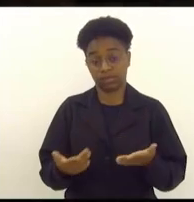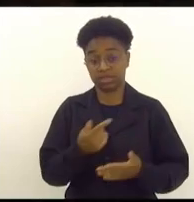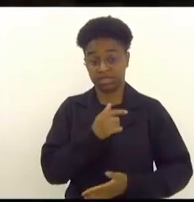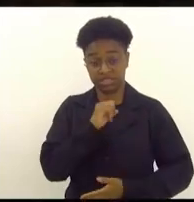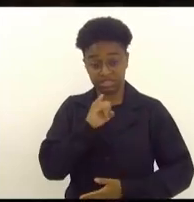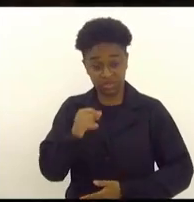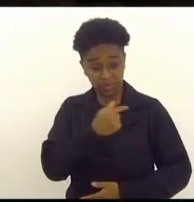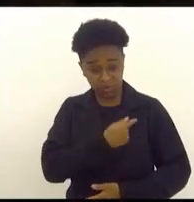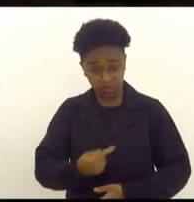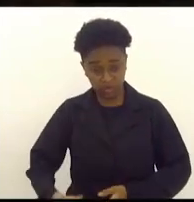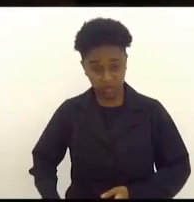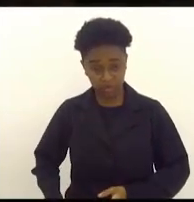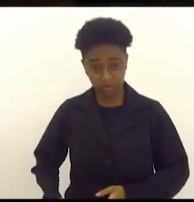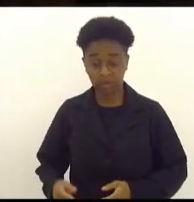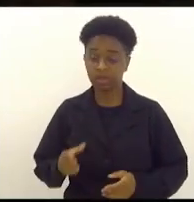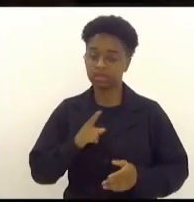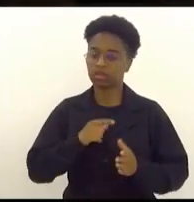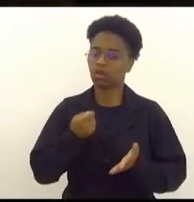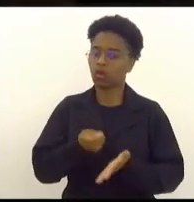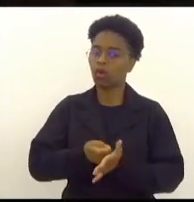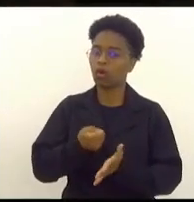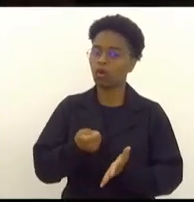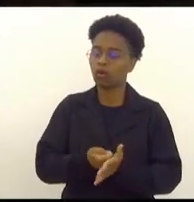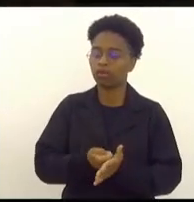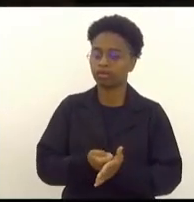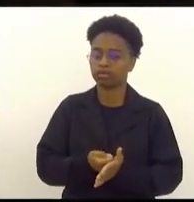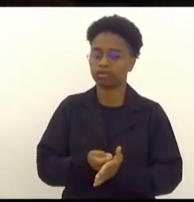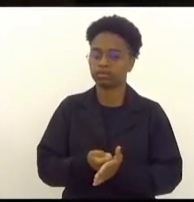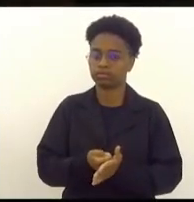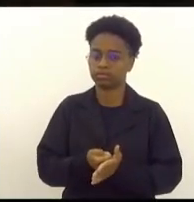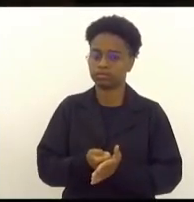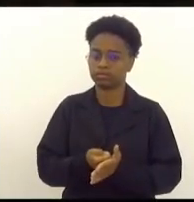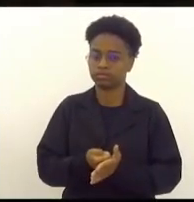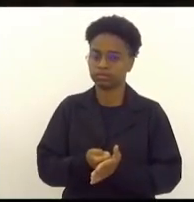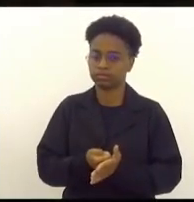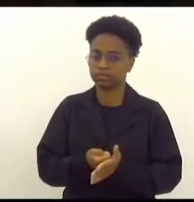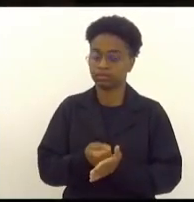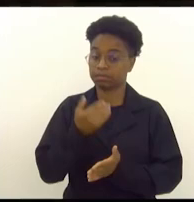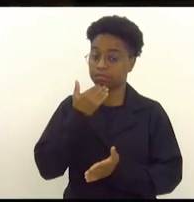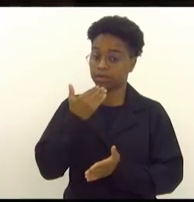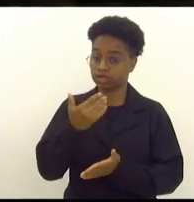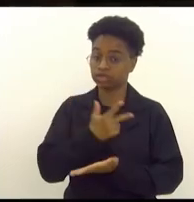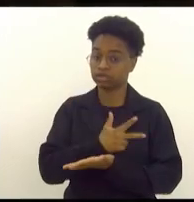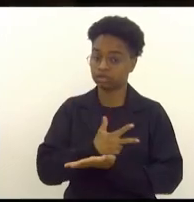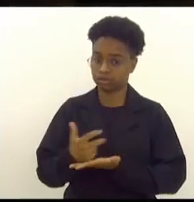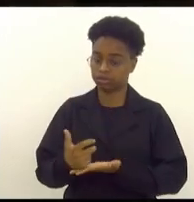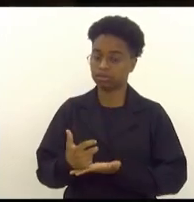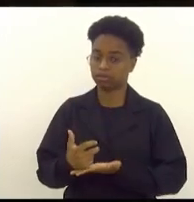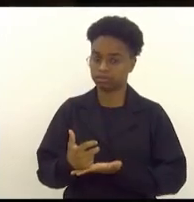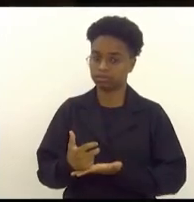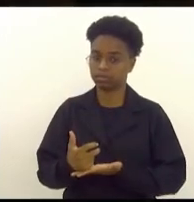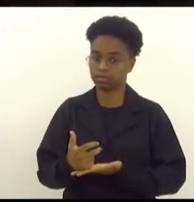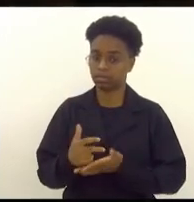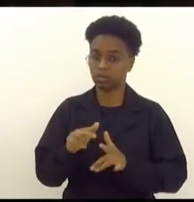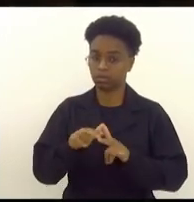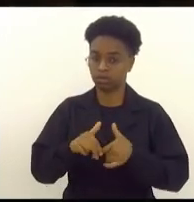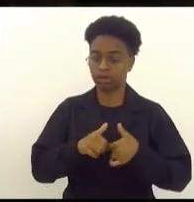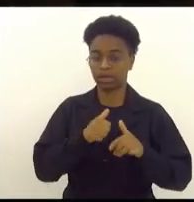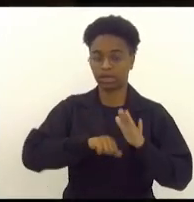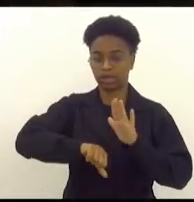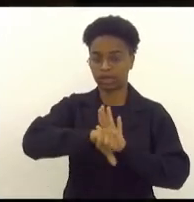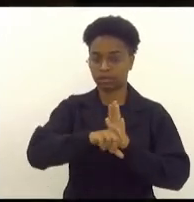governador ele tem obrigação de entrar com pedido de impeachment por crime de